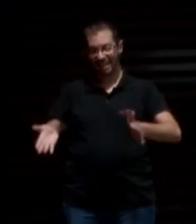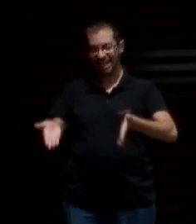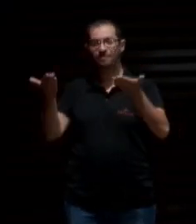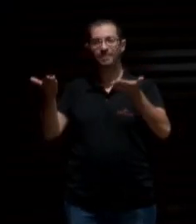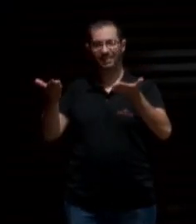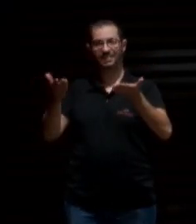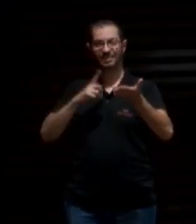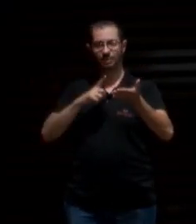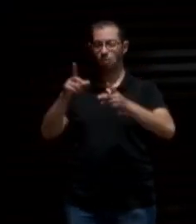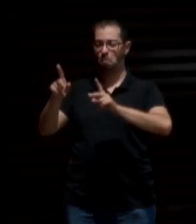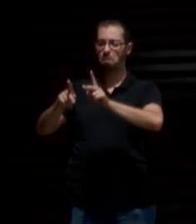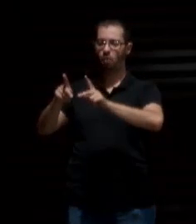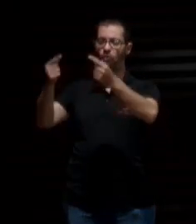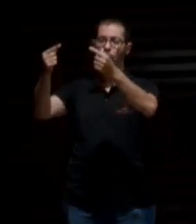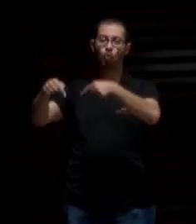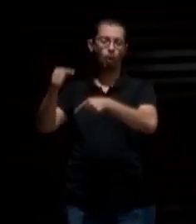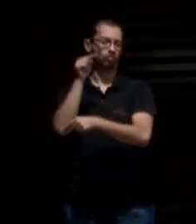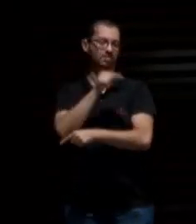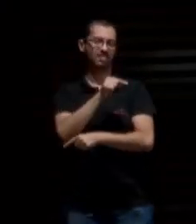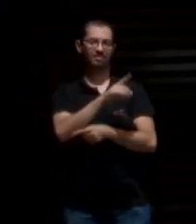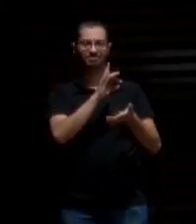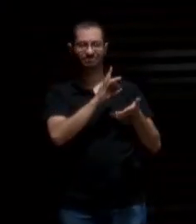Amados, quem é que suscita os adversários?